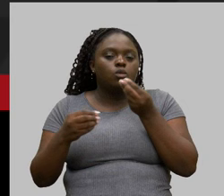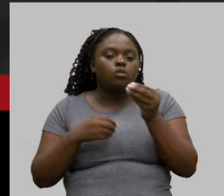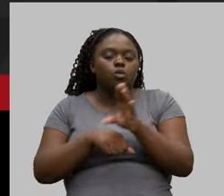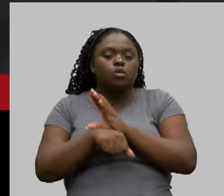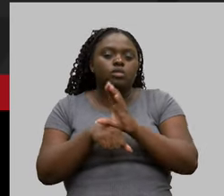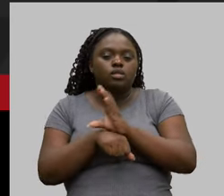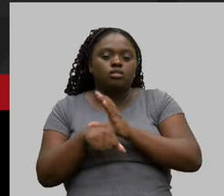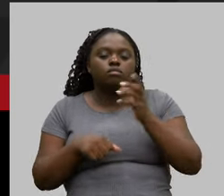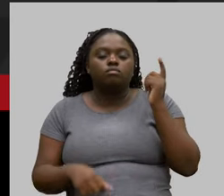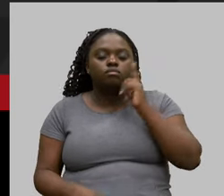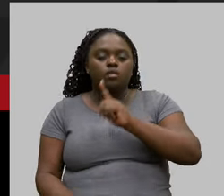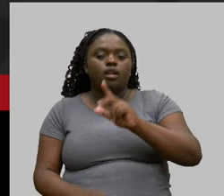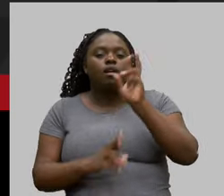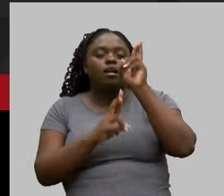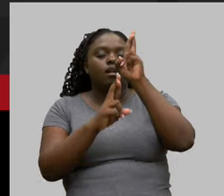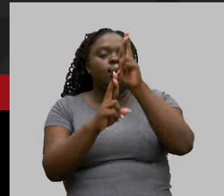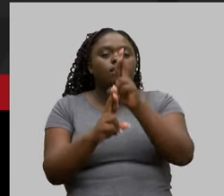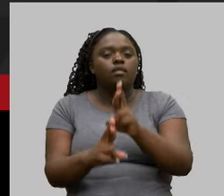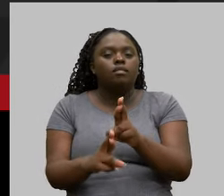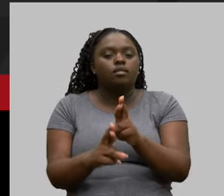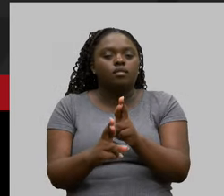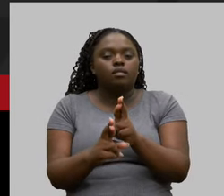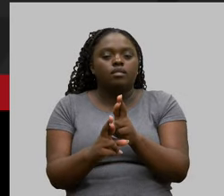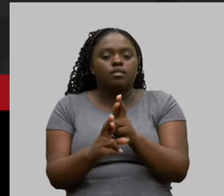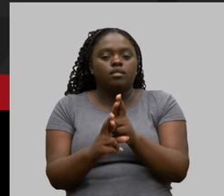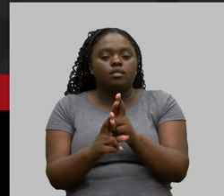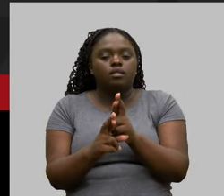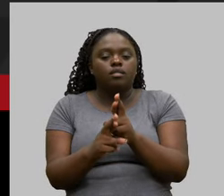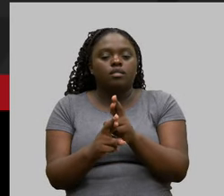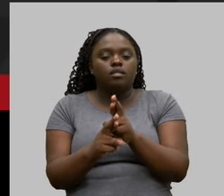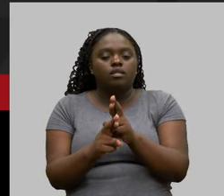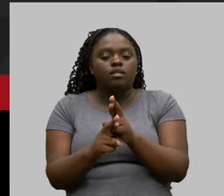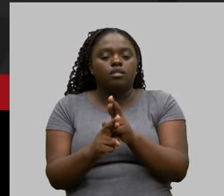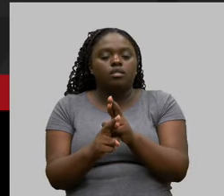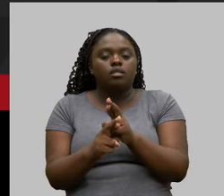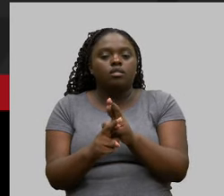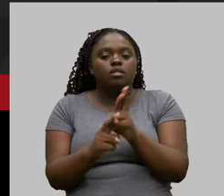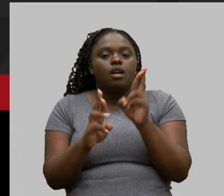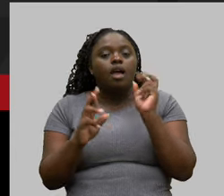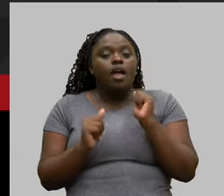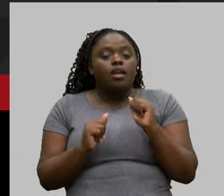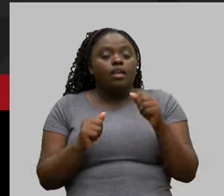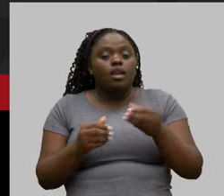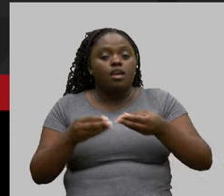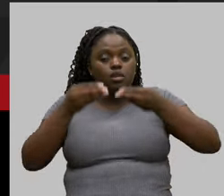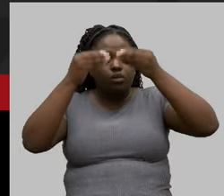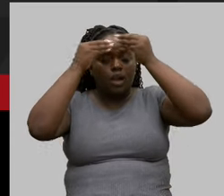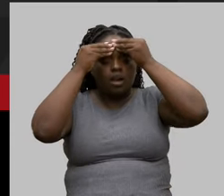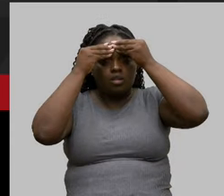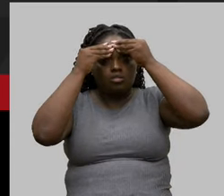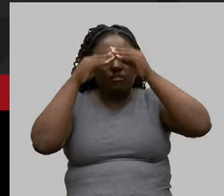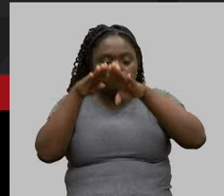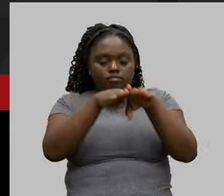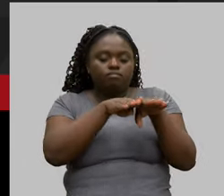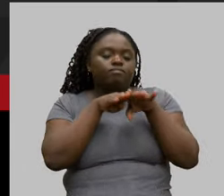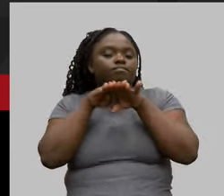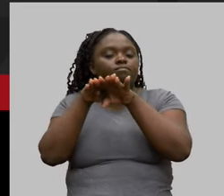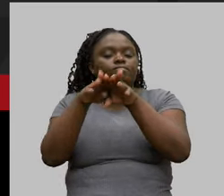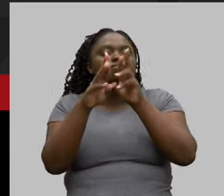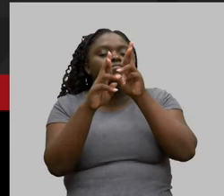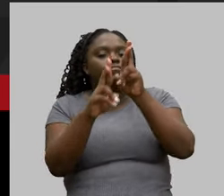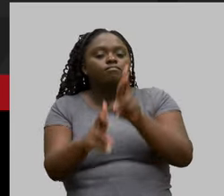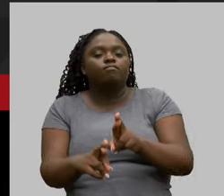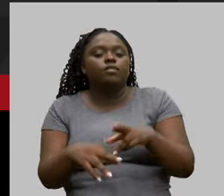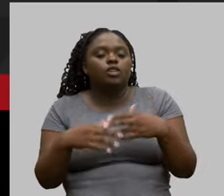representatividade eh né que guarant uma igualdade na representatividade tanto da União quanto